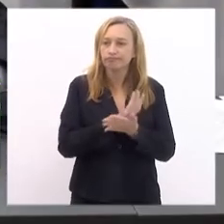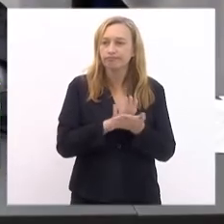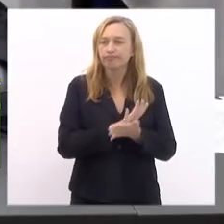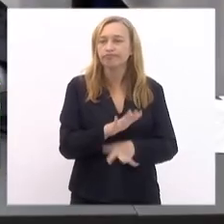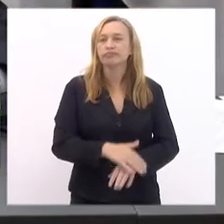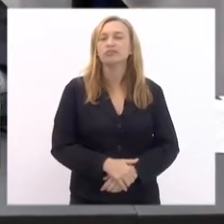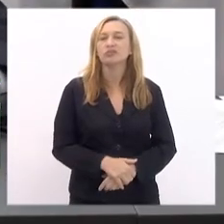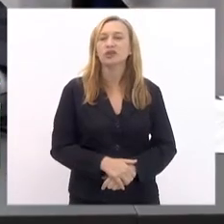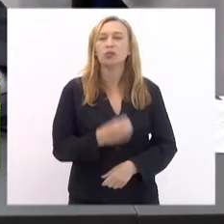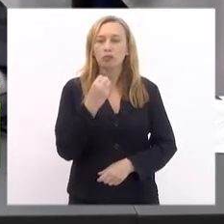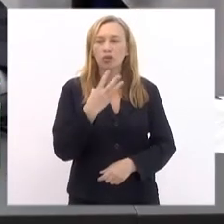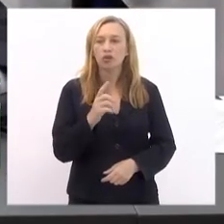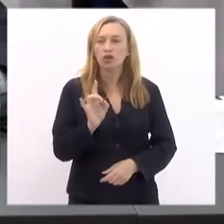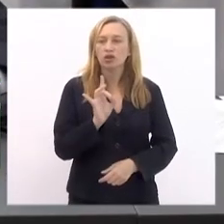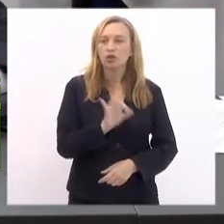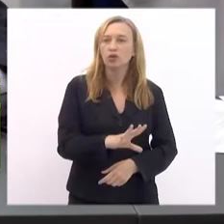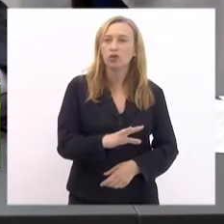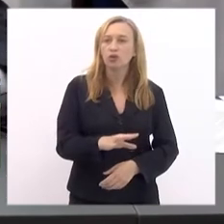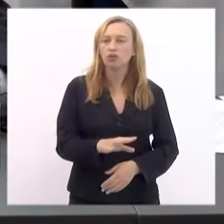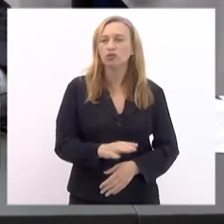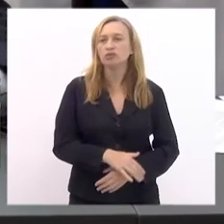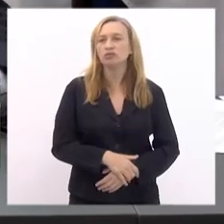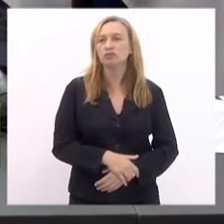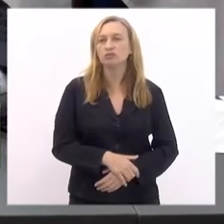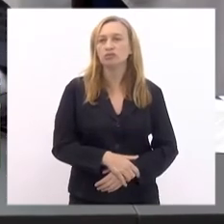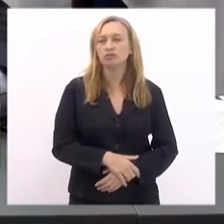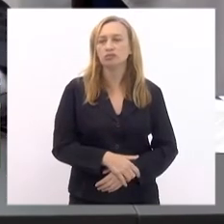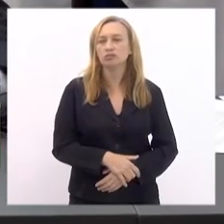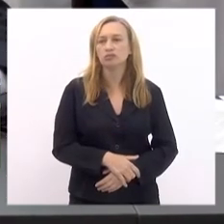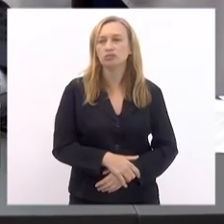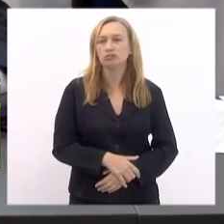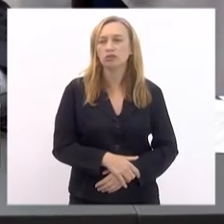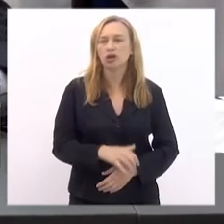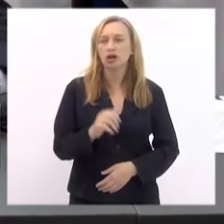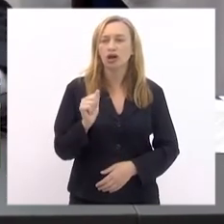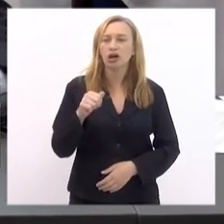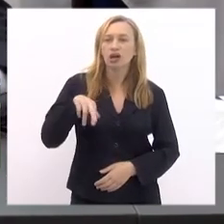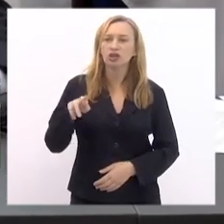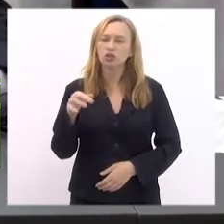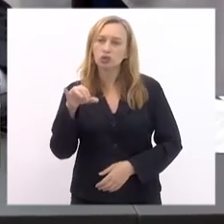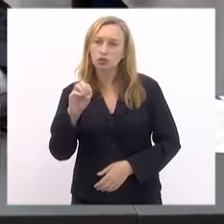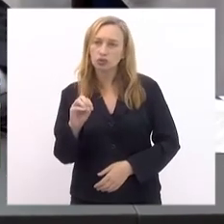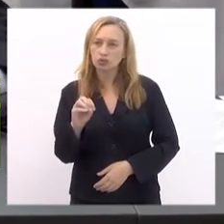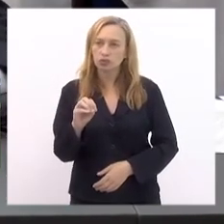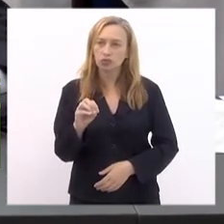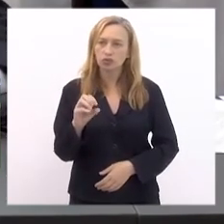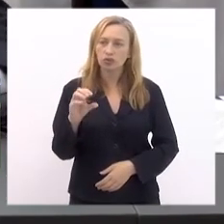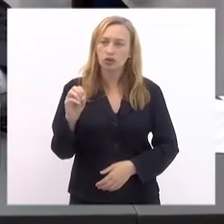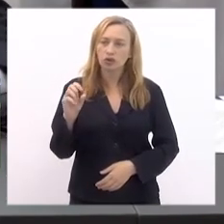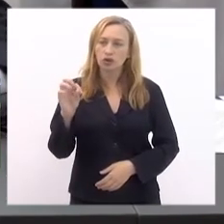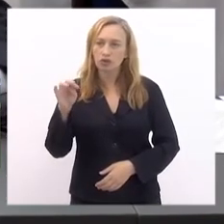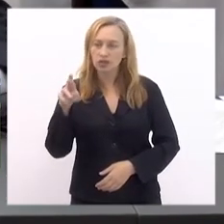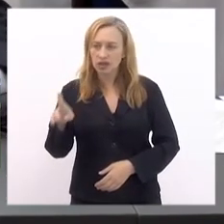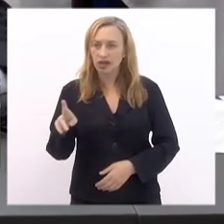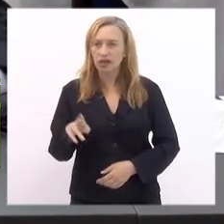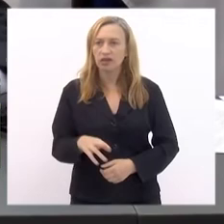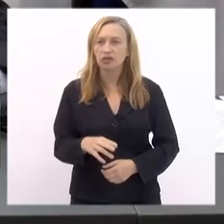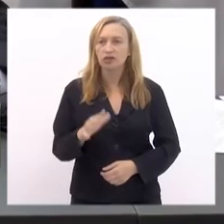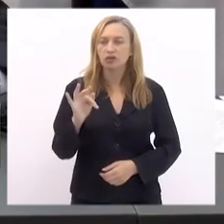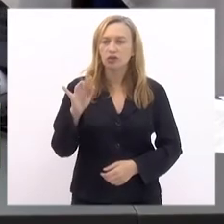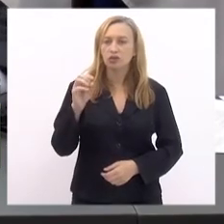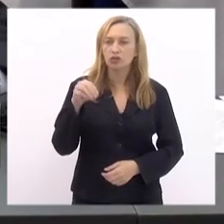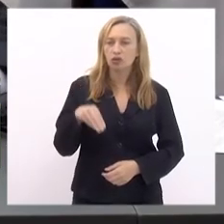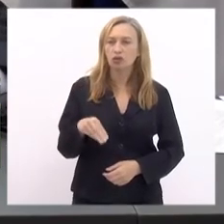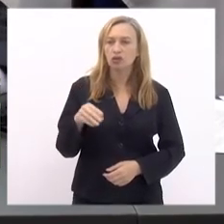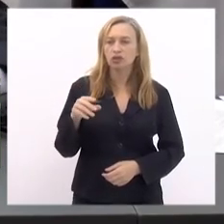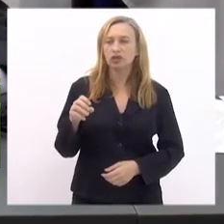Bom, eu vou fazer uma última rodada no plenário virtual. O Antônio Oscar, que é do GT de Marco Legal do Fórum Estadual,